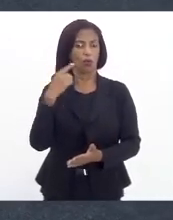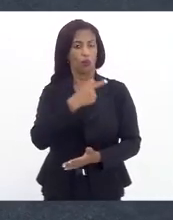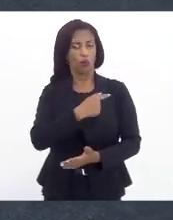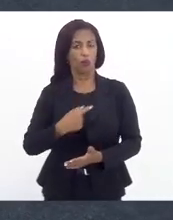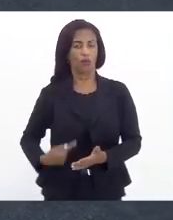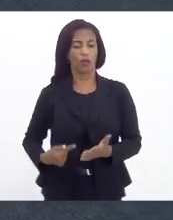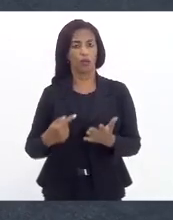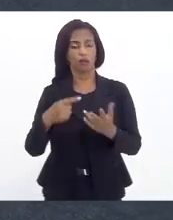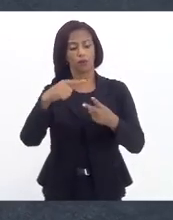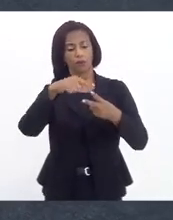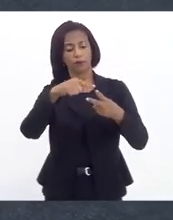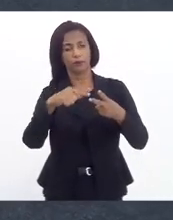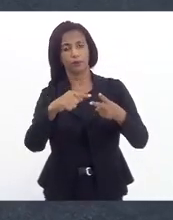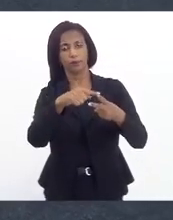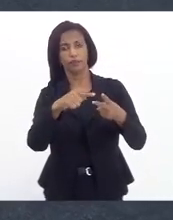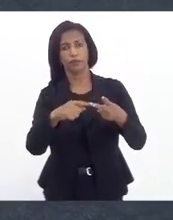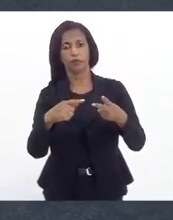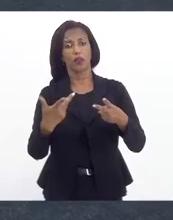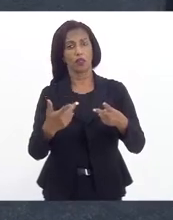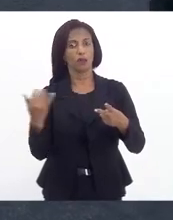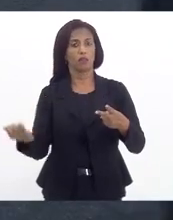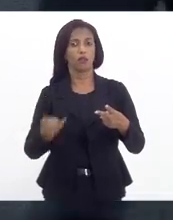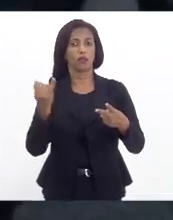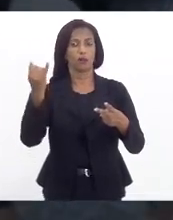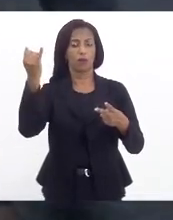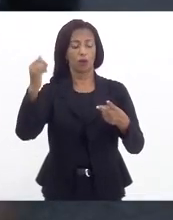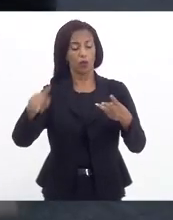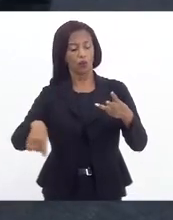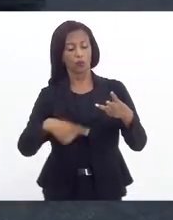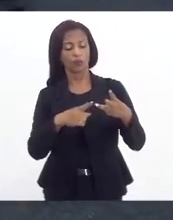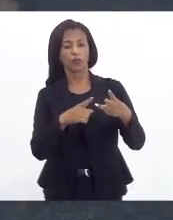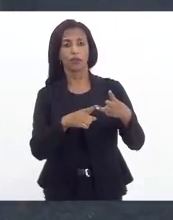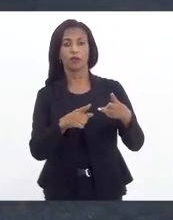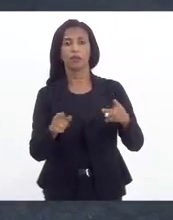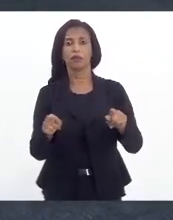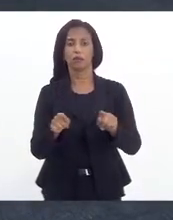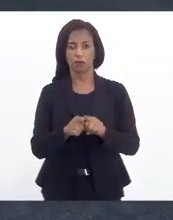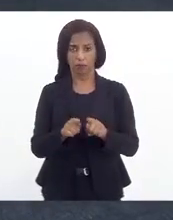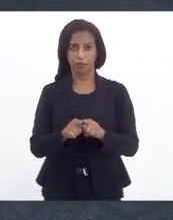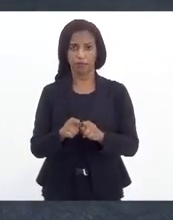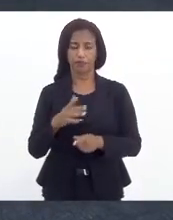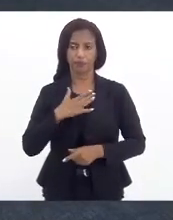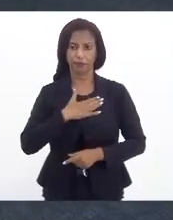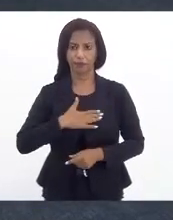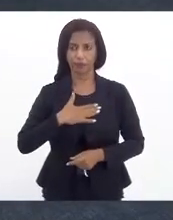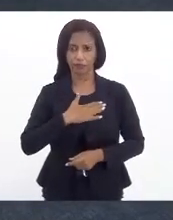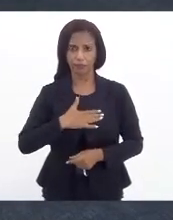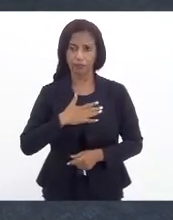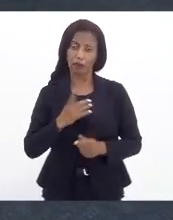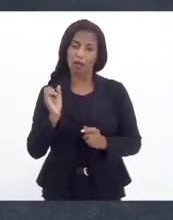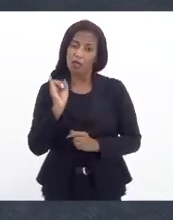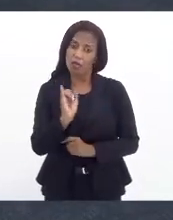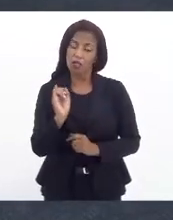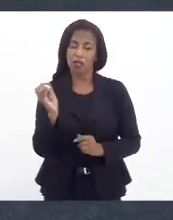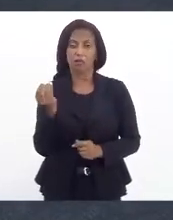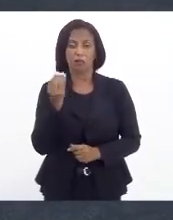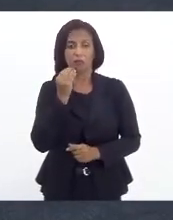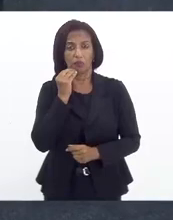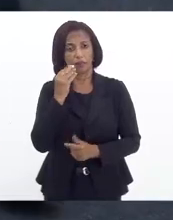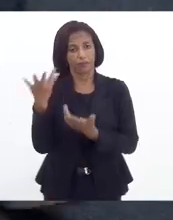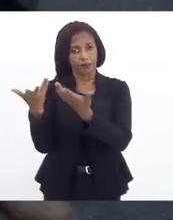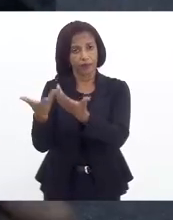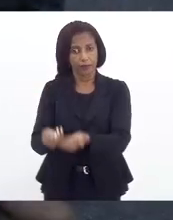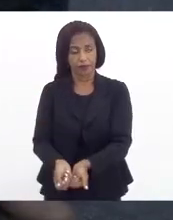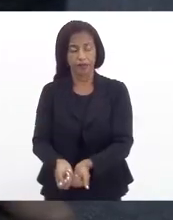esses dois pontos, que são extremamente caros. Um outro terceiro ponto que a gente gostaria que pudesse ser levado em